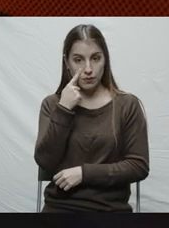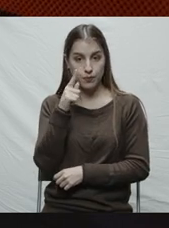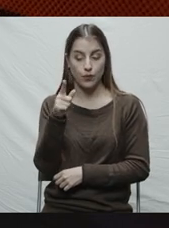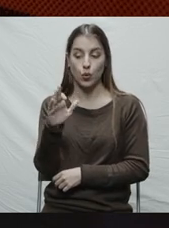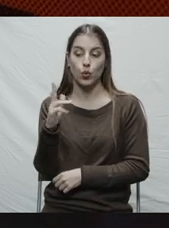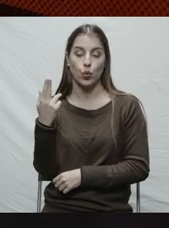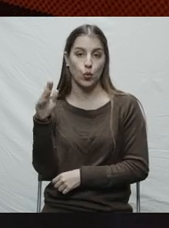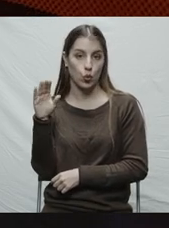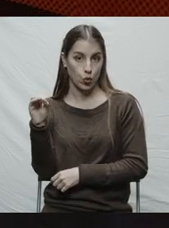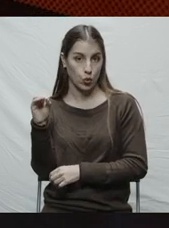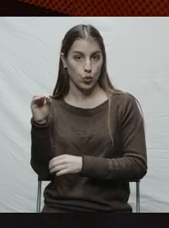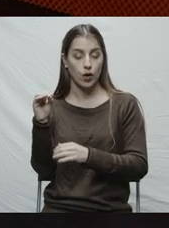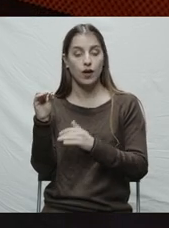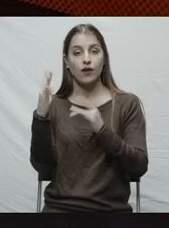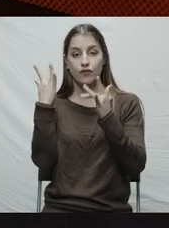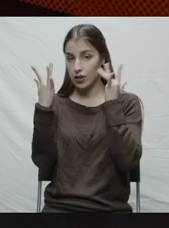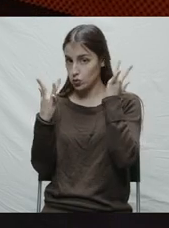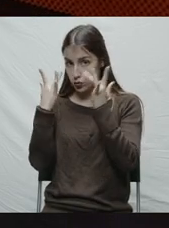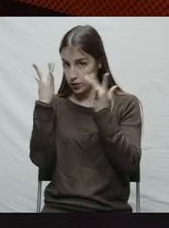estudar Filosofia, eu estava a estudar Psicologia.